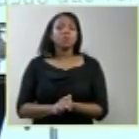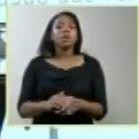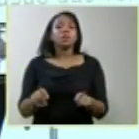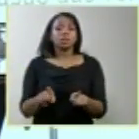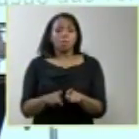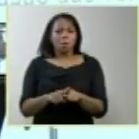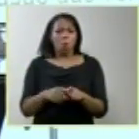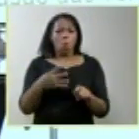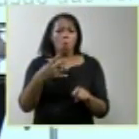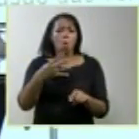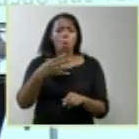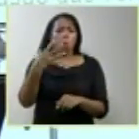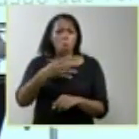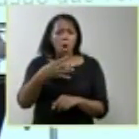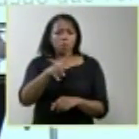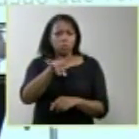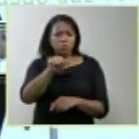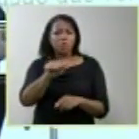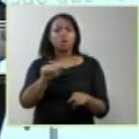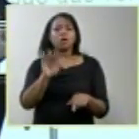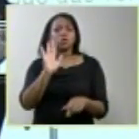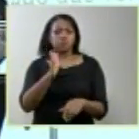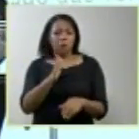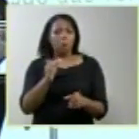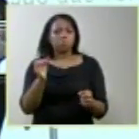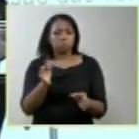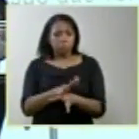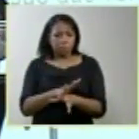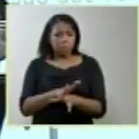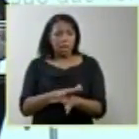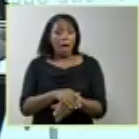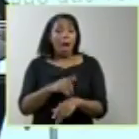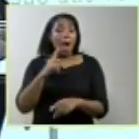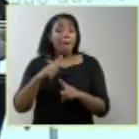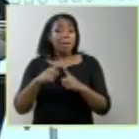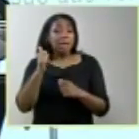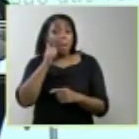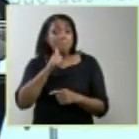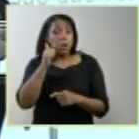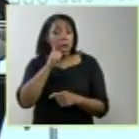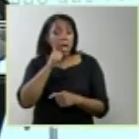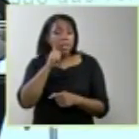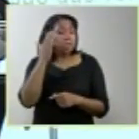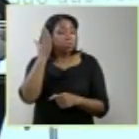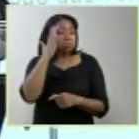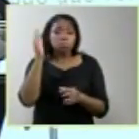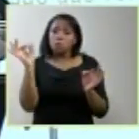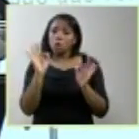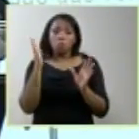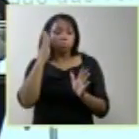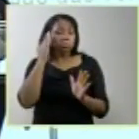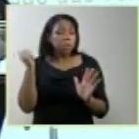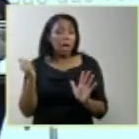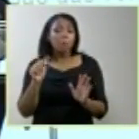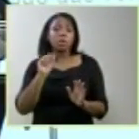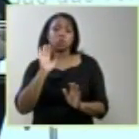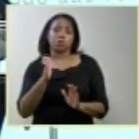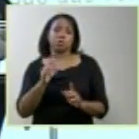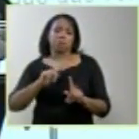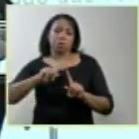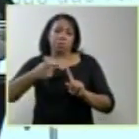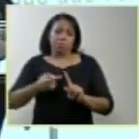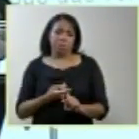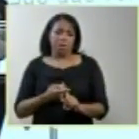de gestação. Importante mencionar que nesse dia a gestante ainda não sabe que está grávida. E isto tem uma repercussão